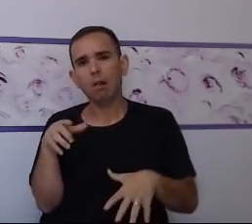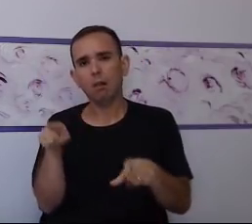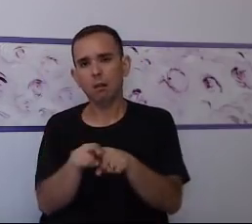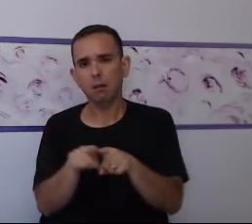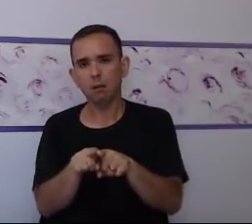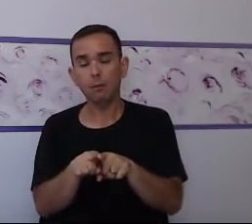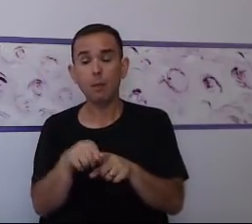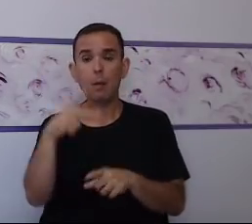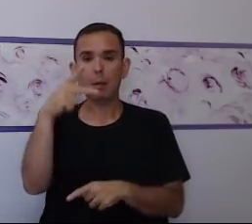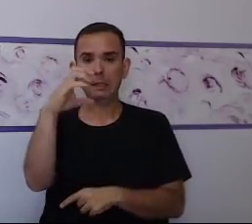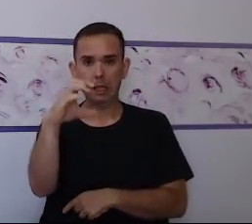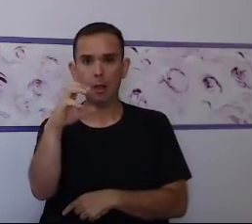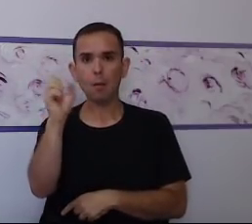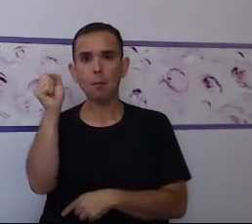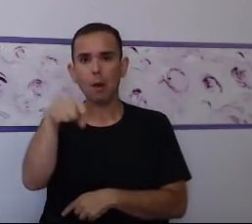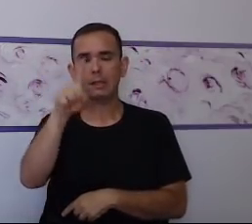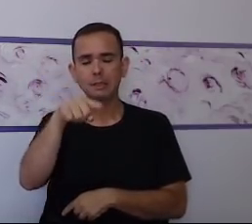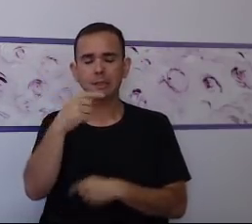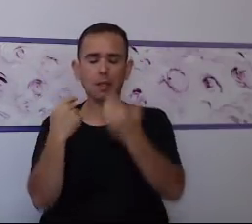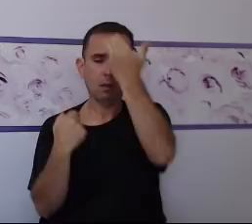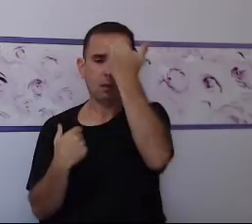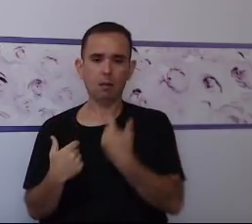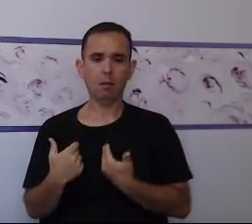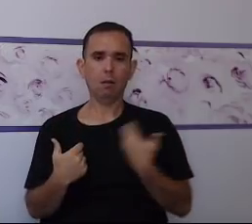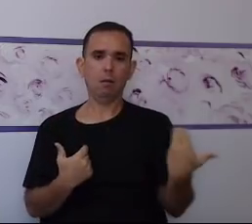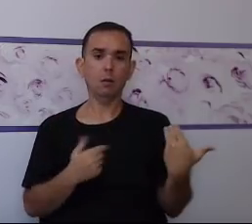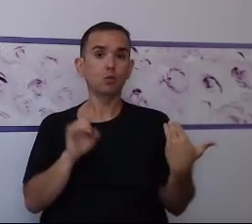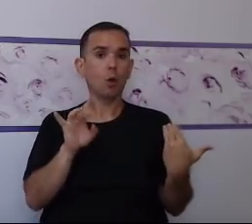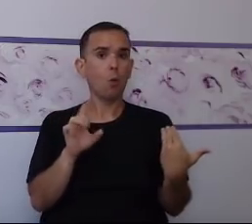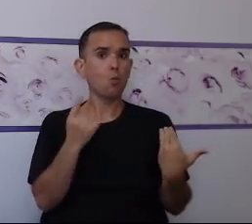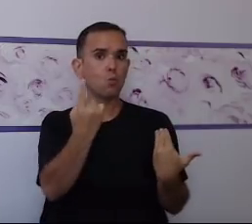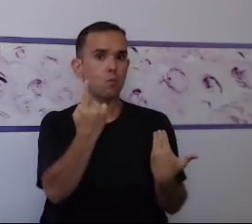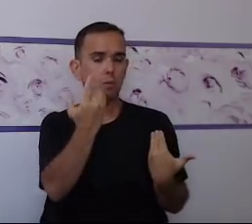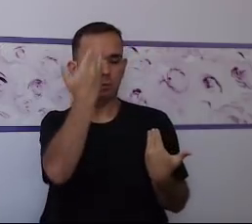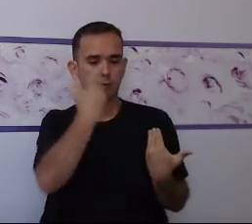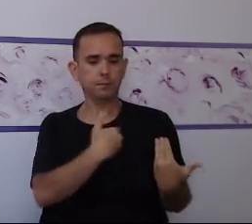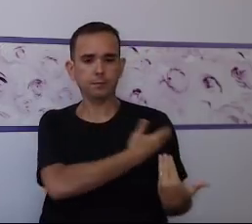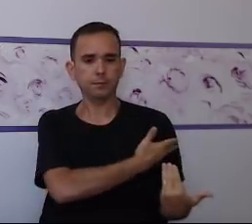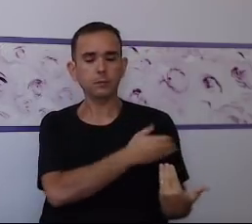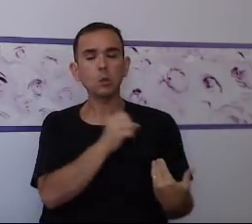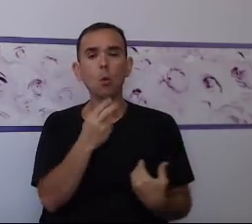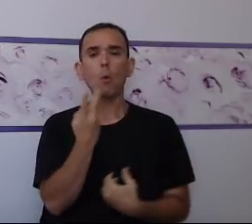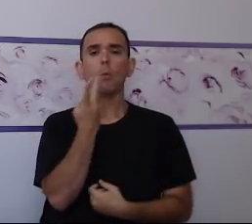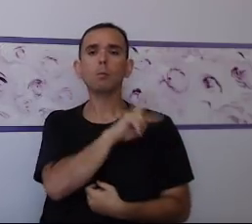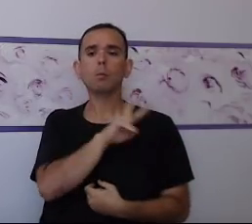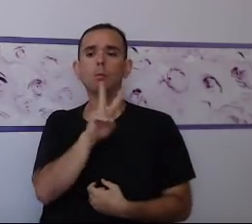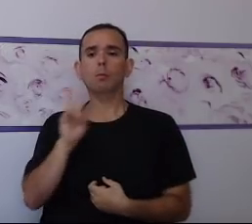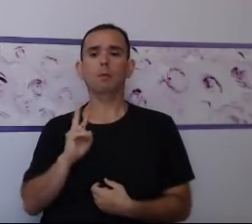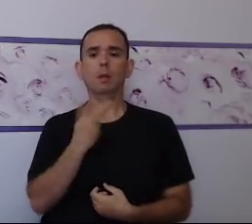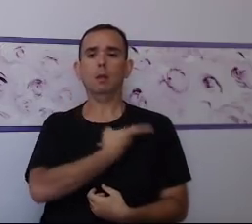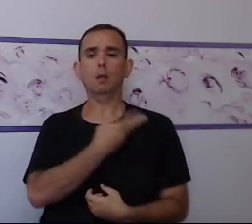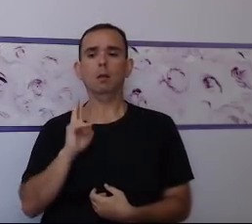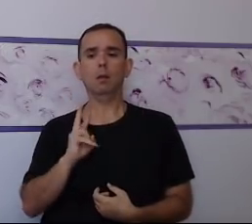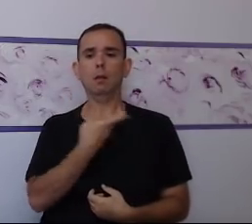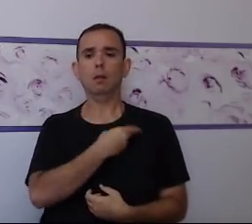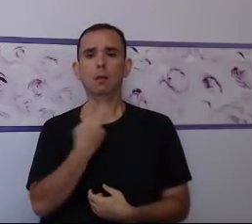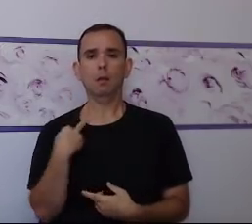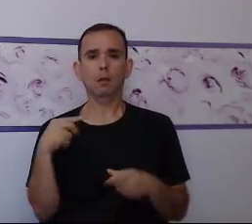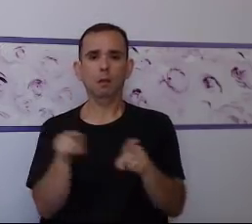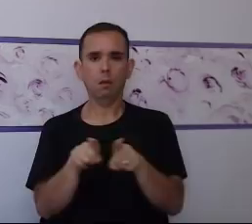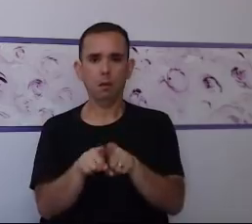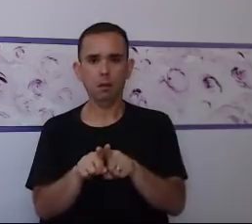A PC pode ser unilateral, afetando apenas um lado do corpo, ou bilateral, afetando os dois lados.